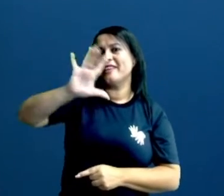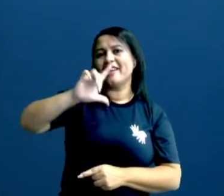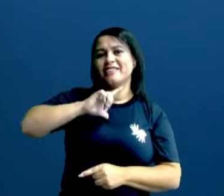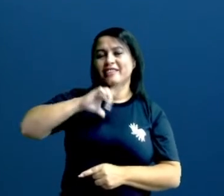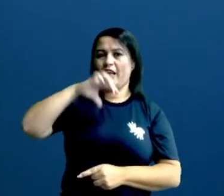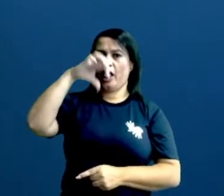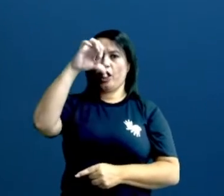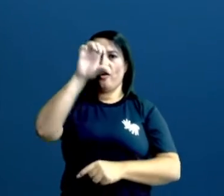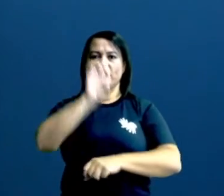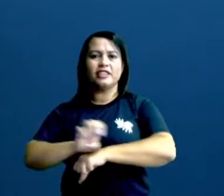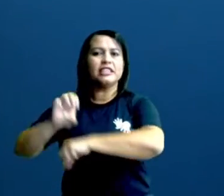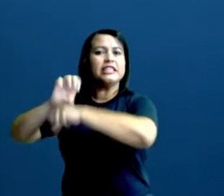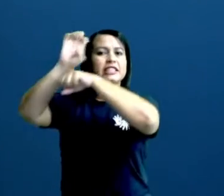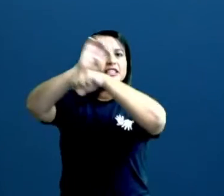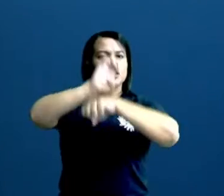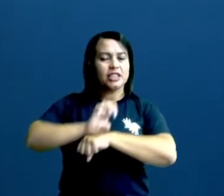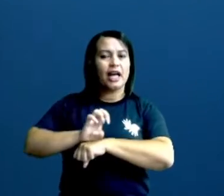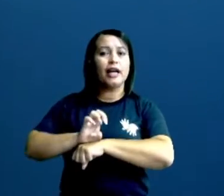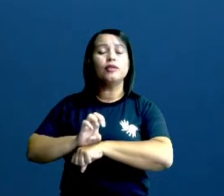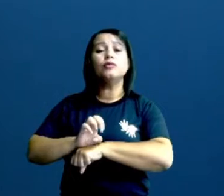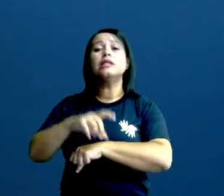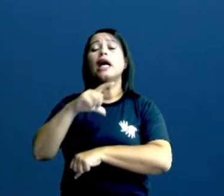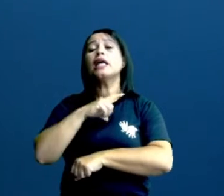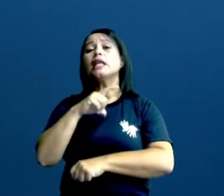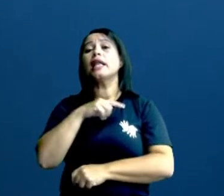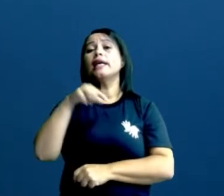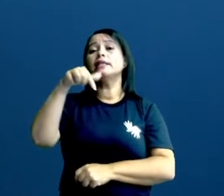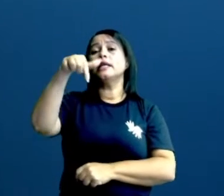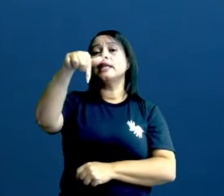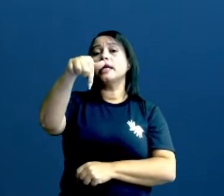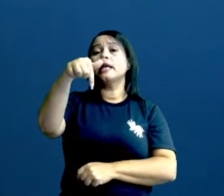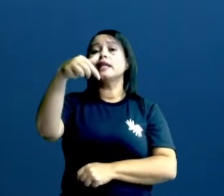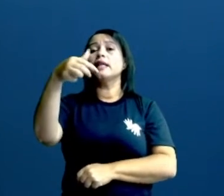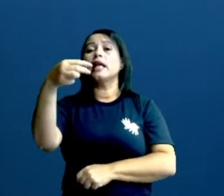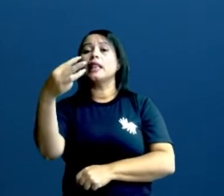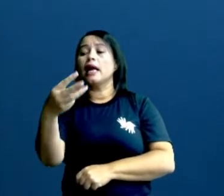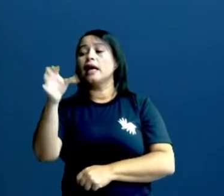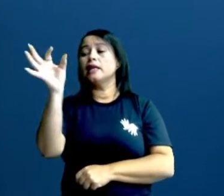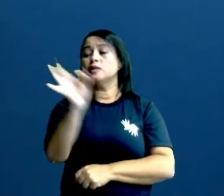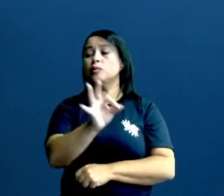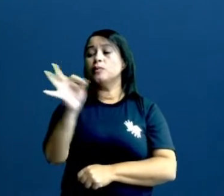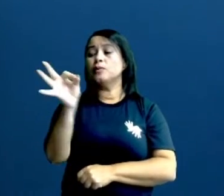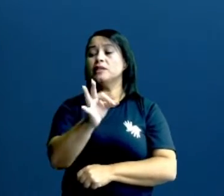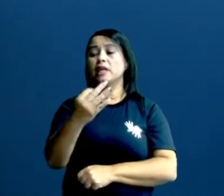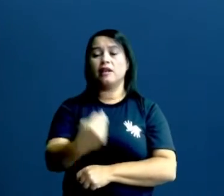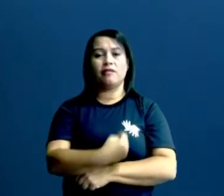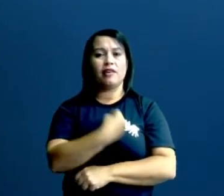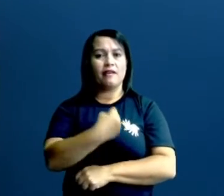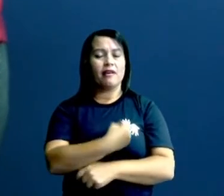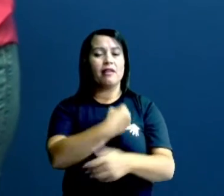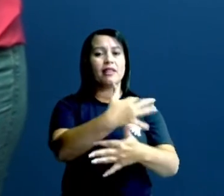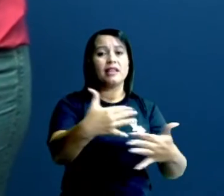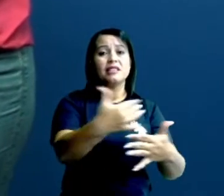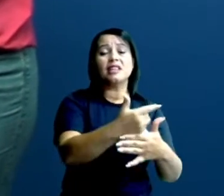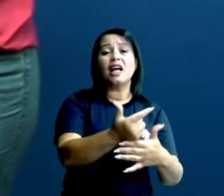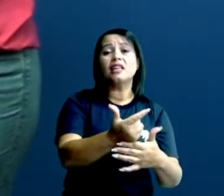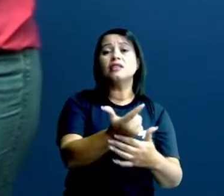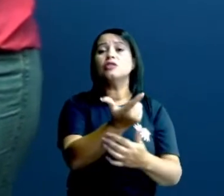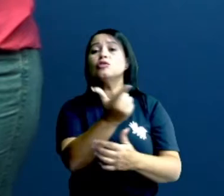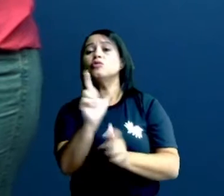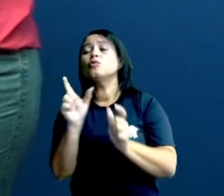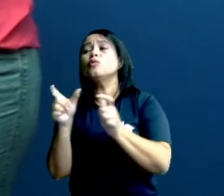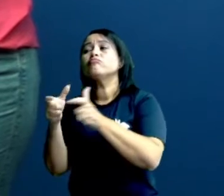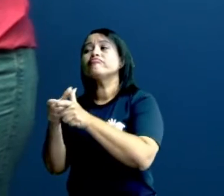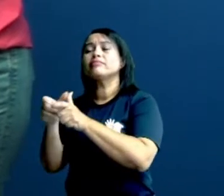9 estados, certo? E que tem 73% da população vivendo nas cidades e o restante vivendo